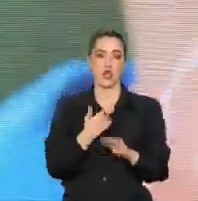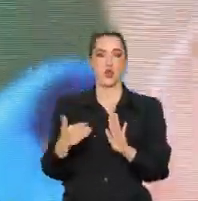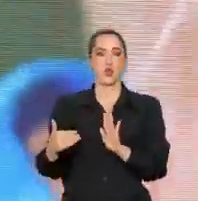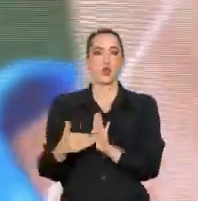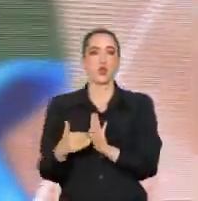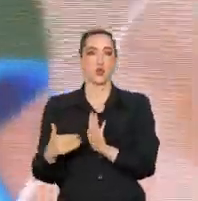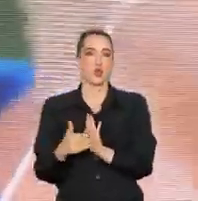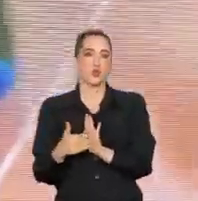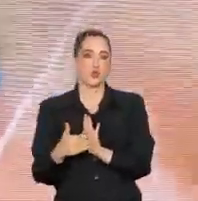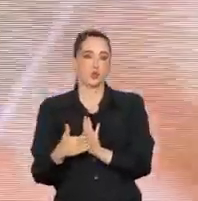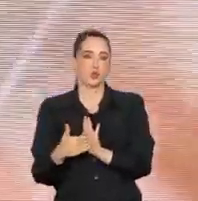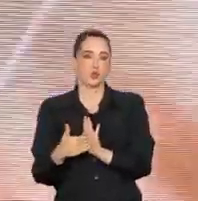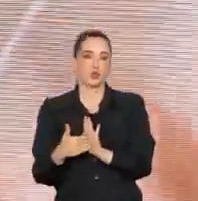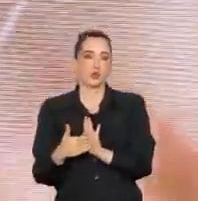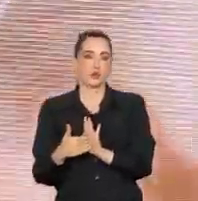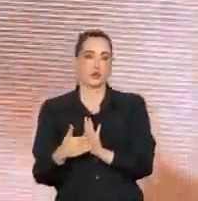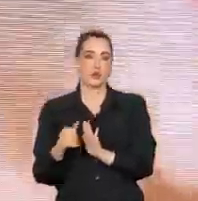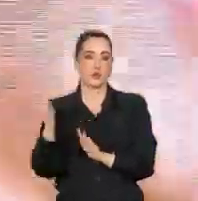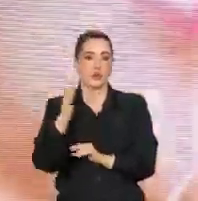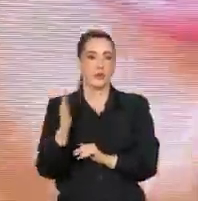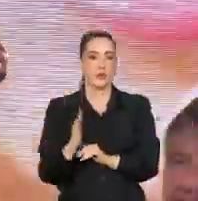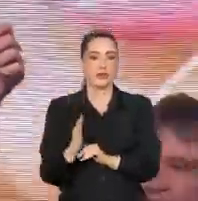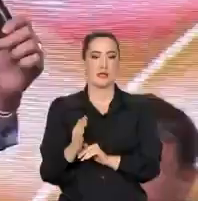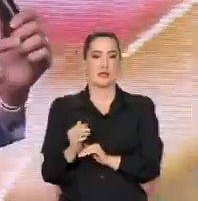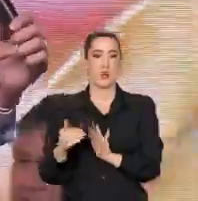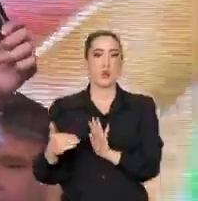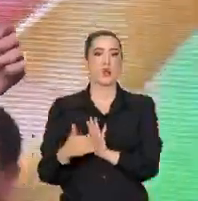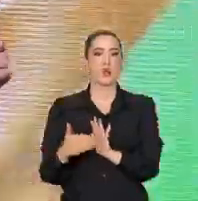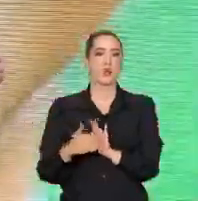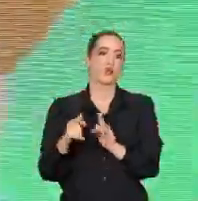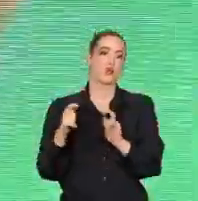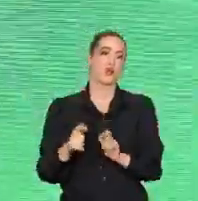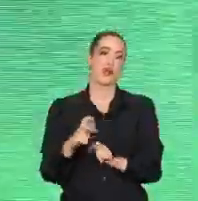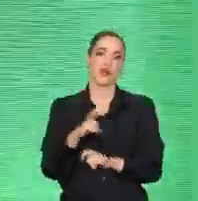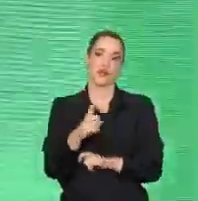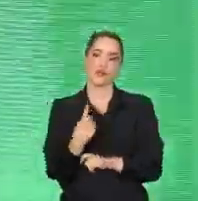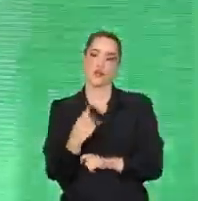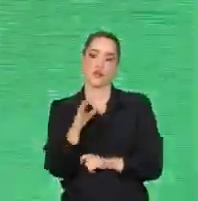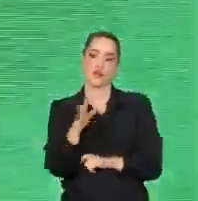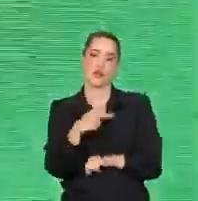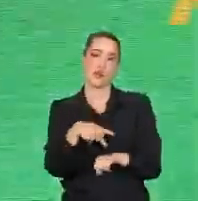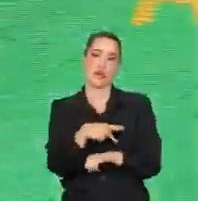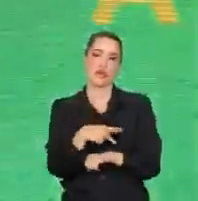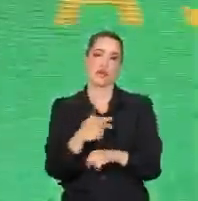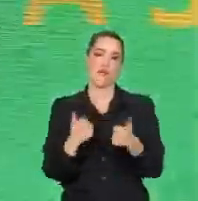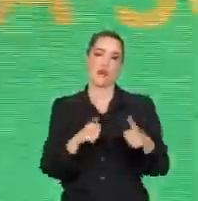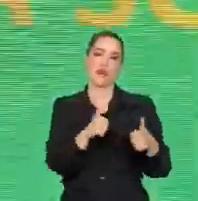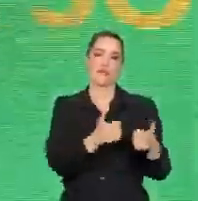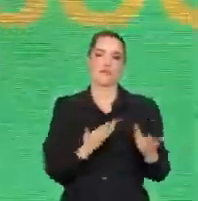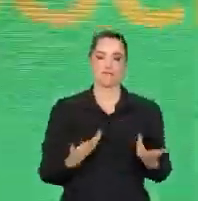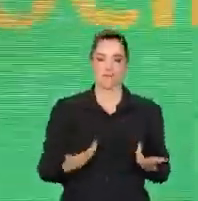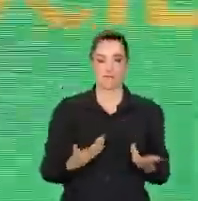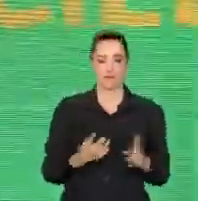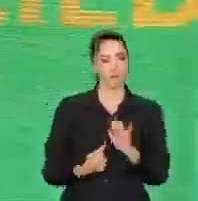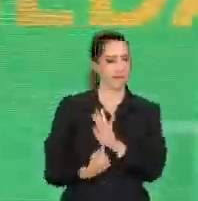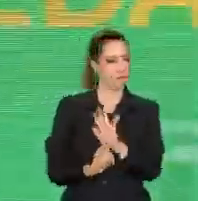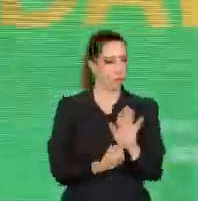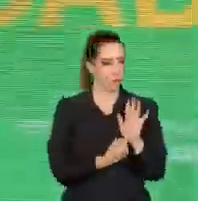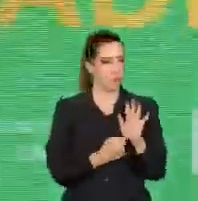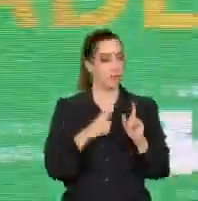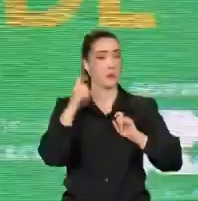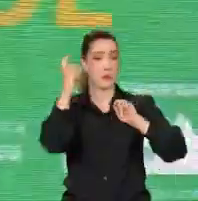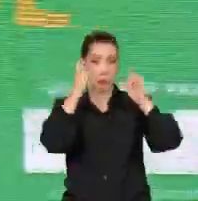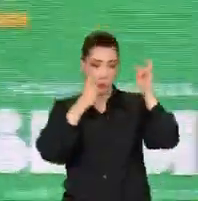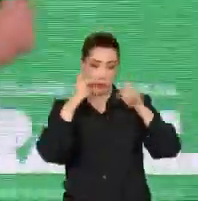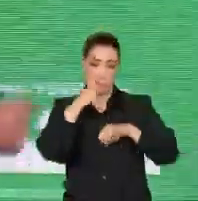lugar no Brasil, em 51 países avaliados. E isso demonstra a